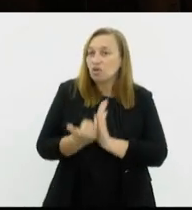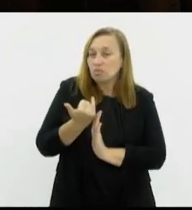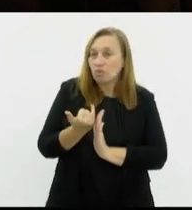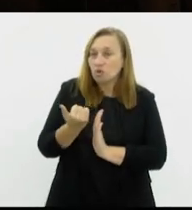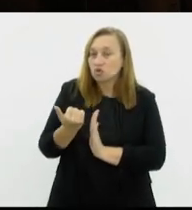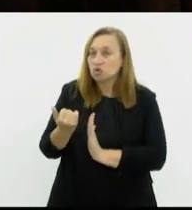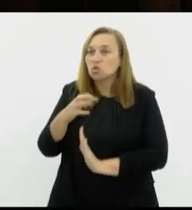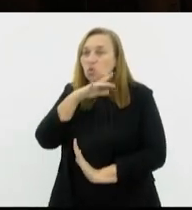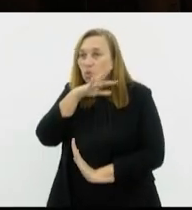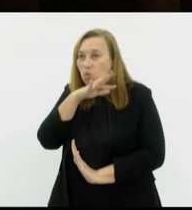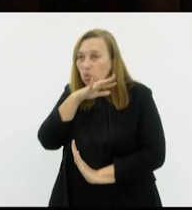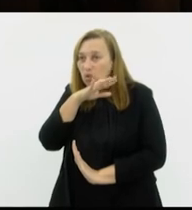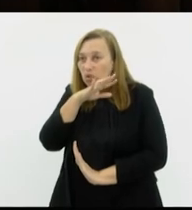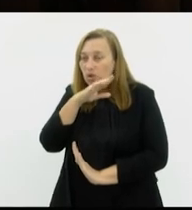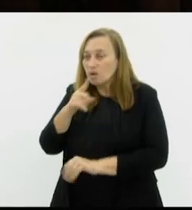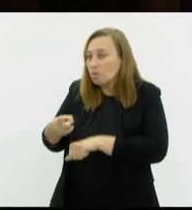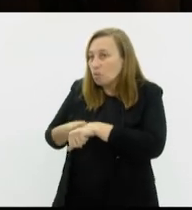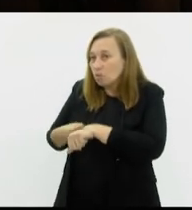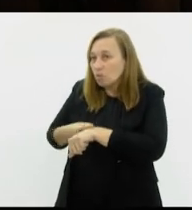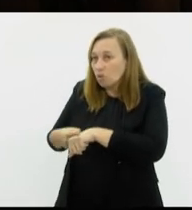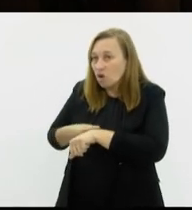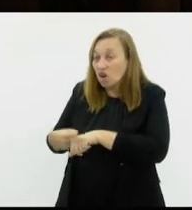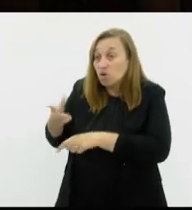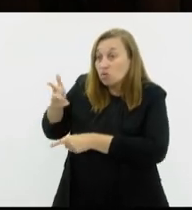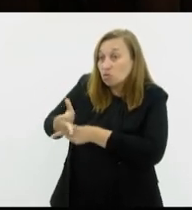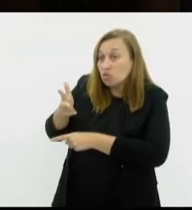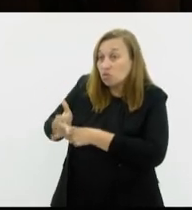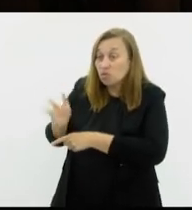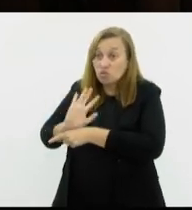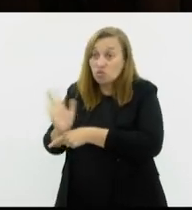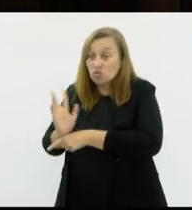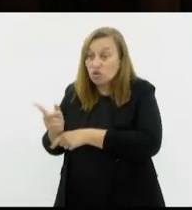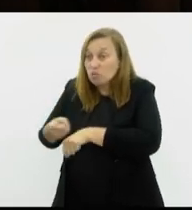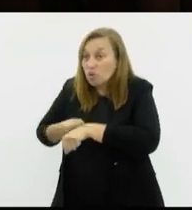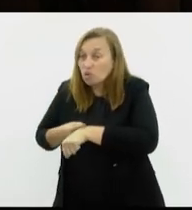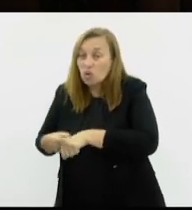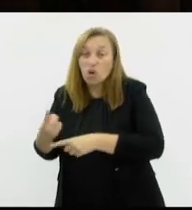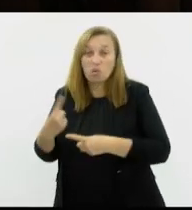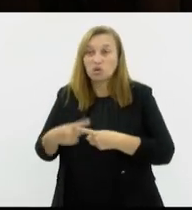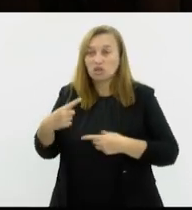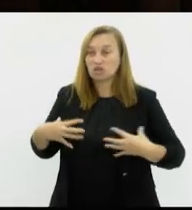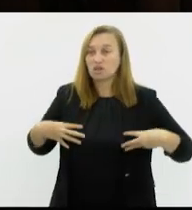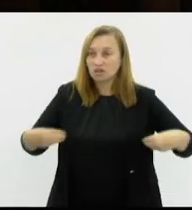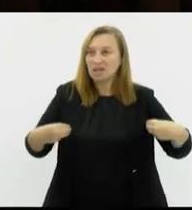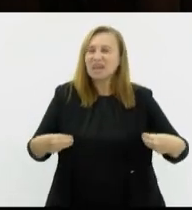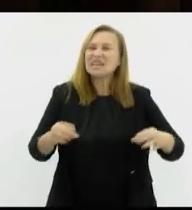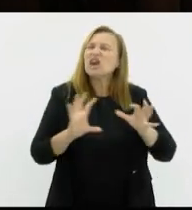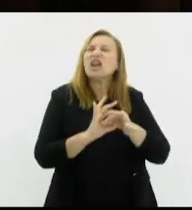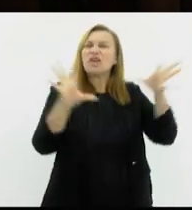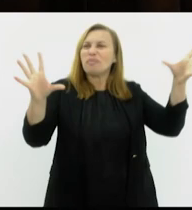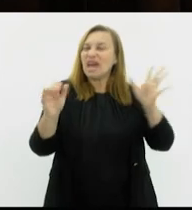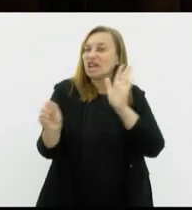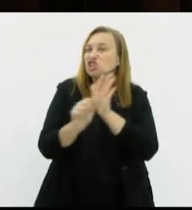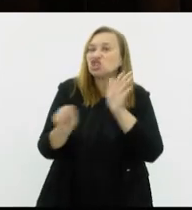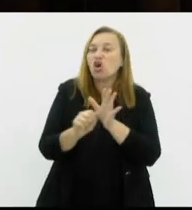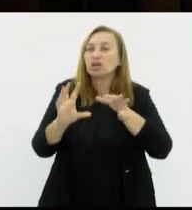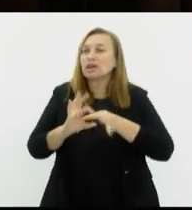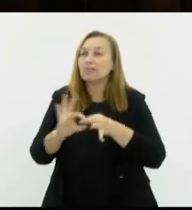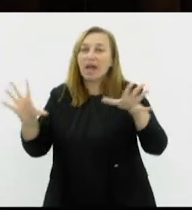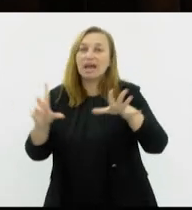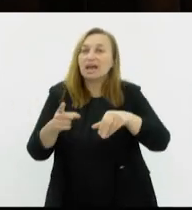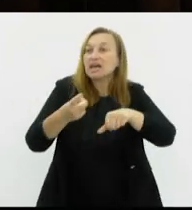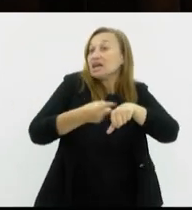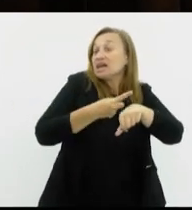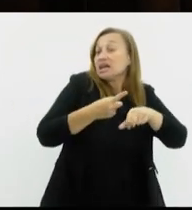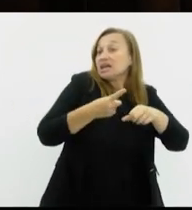cultural, num filme pornô, por causa da Madonna. Não, porque dá dinheiro. Beleza, então libera droga. Então libera o sexo explícito.